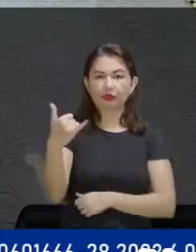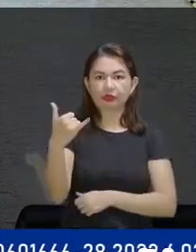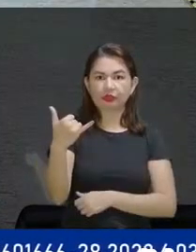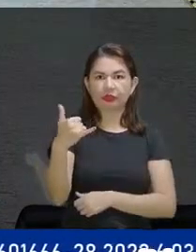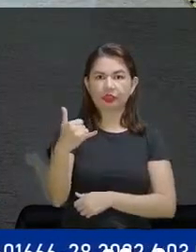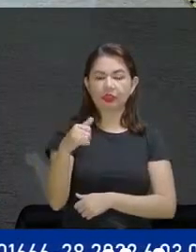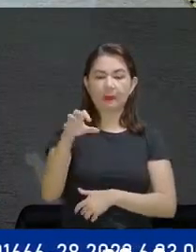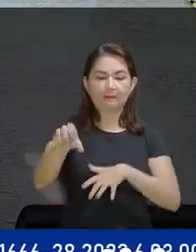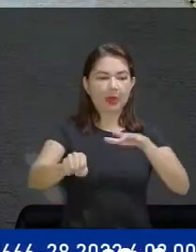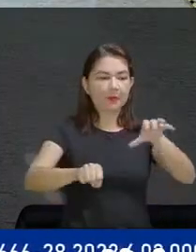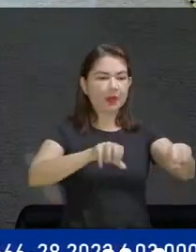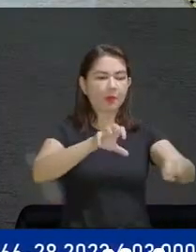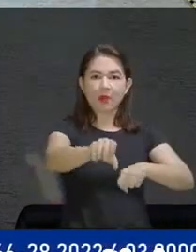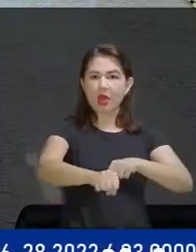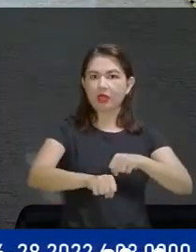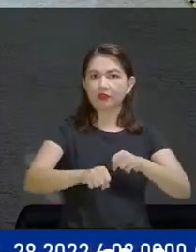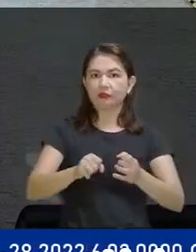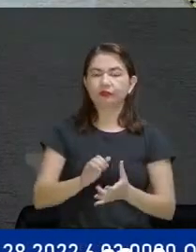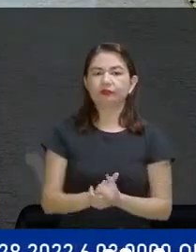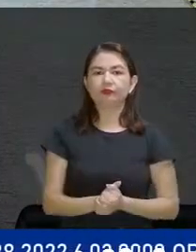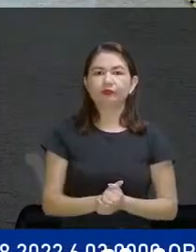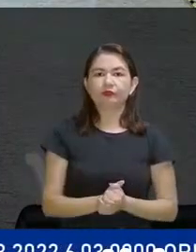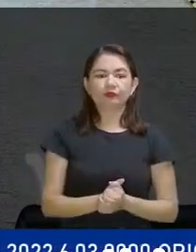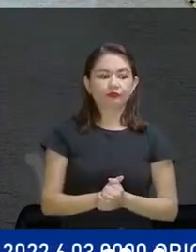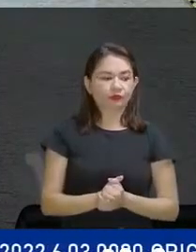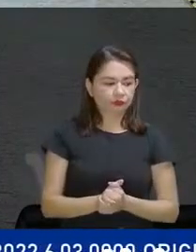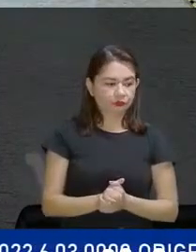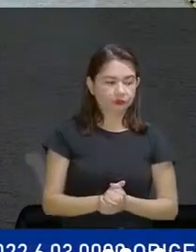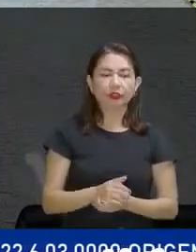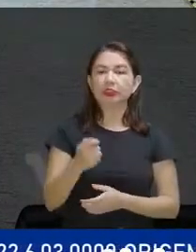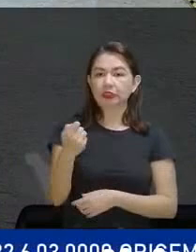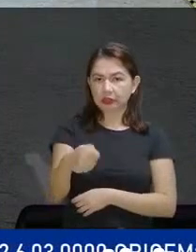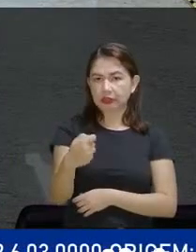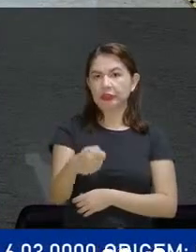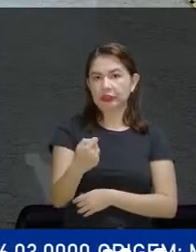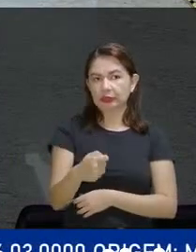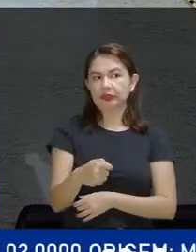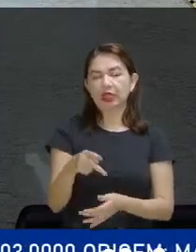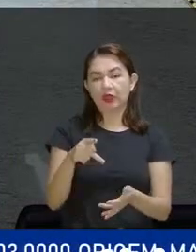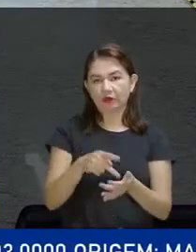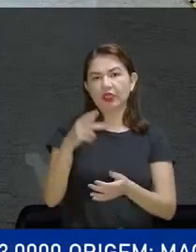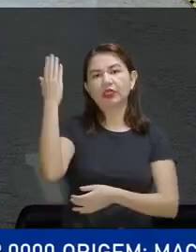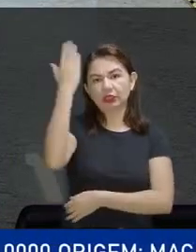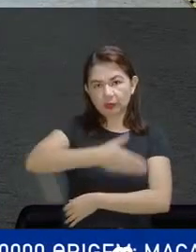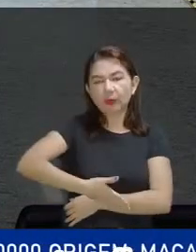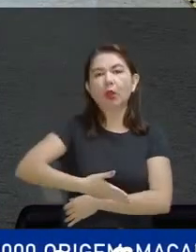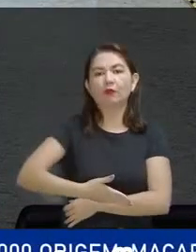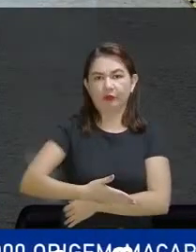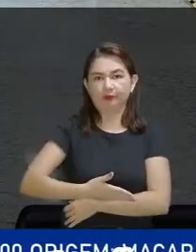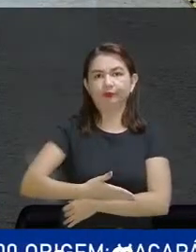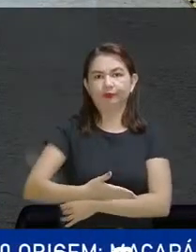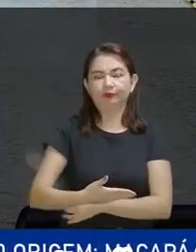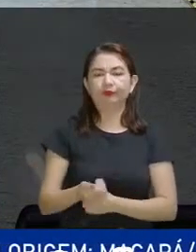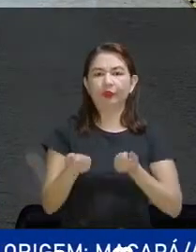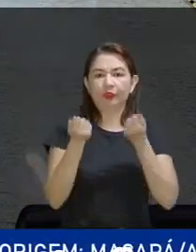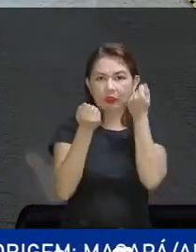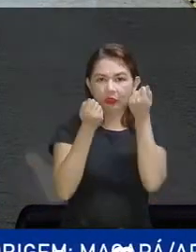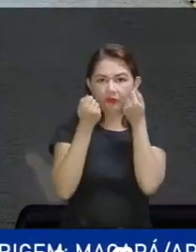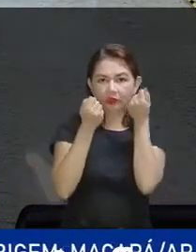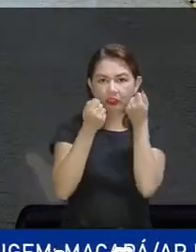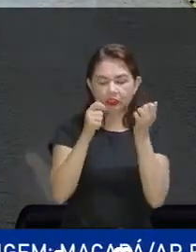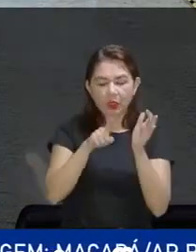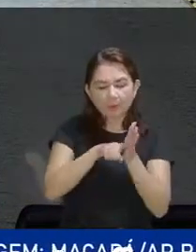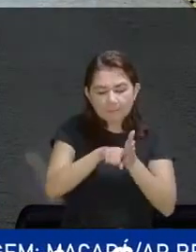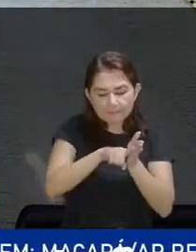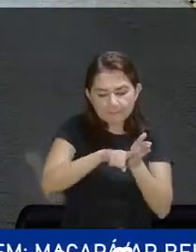celulares, apreendidos com os respectivos logs e hashes necessária autenticidade e veracidade. Na análise feita no